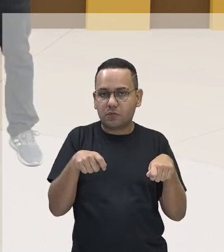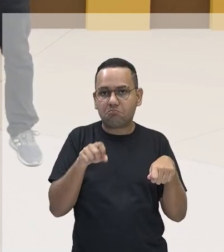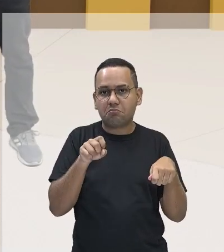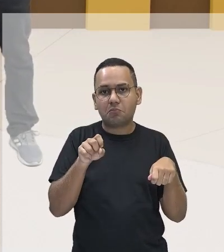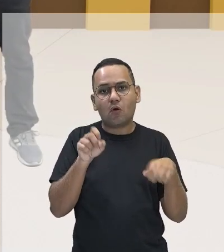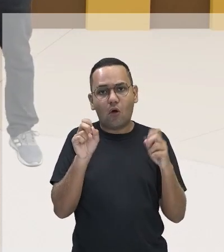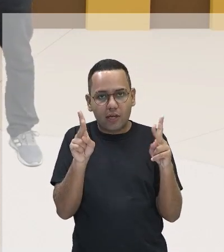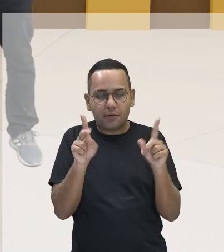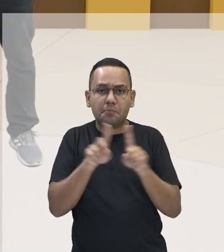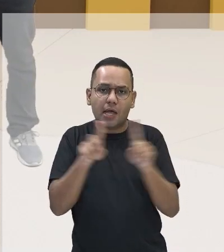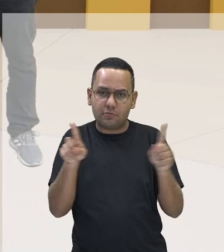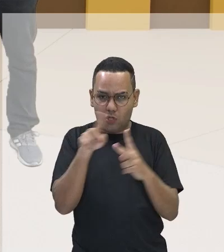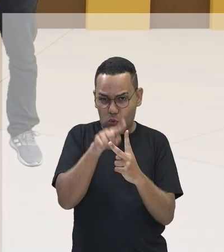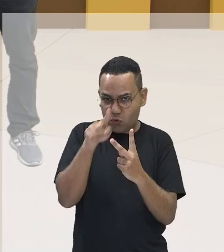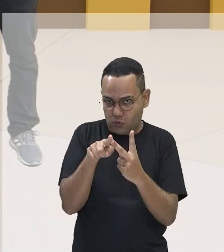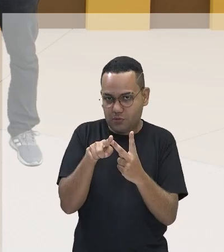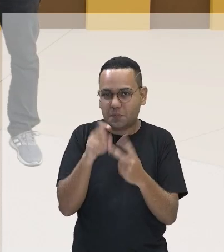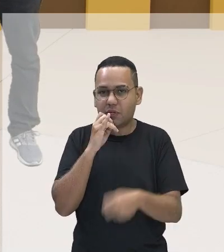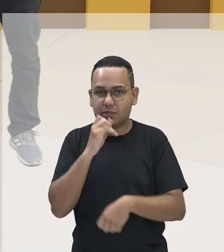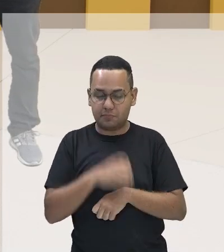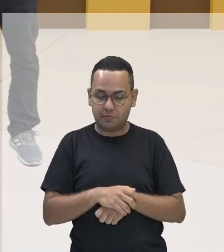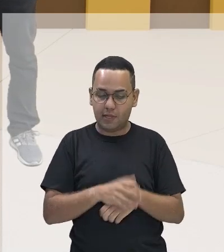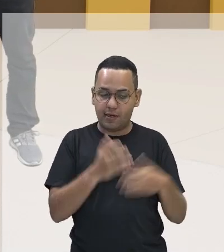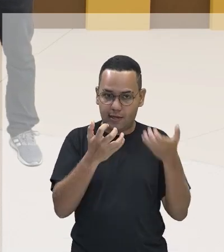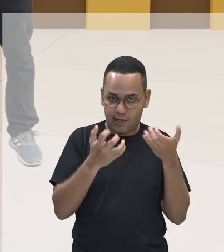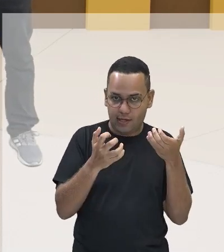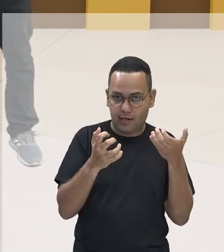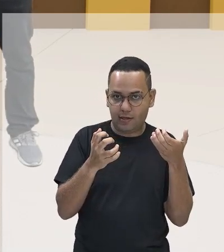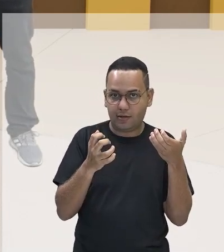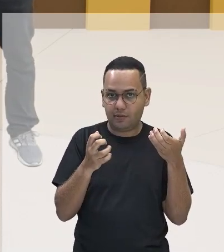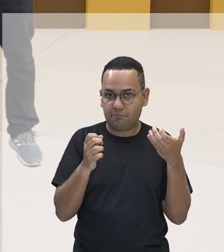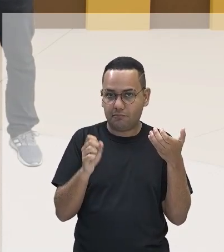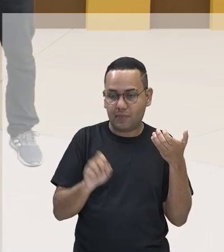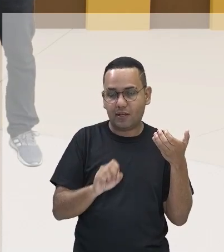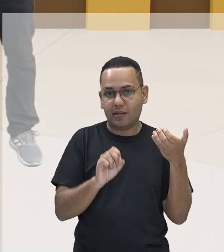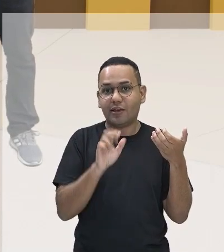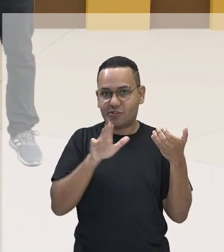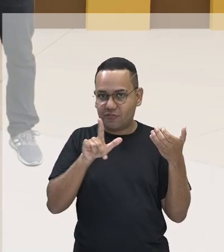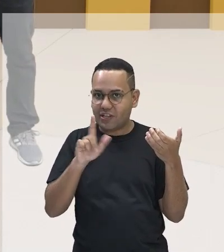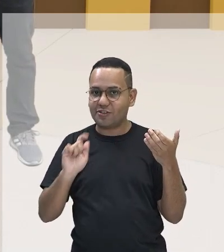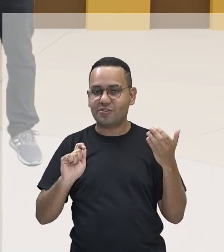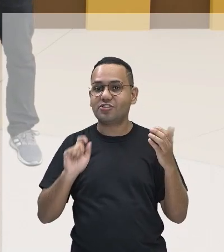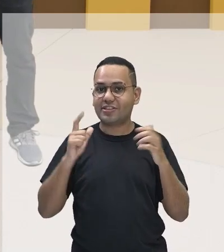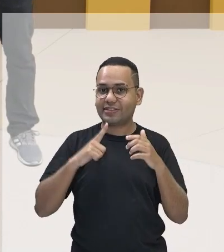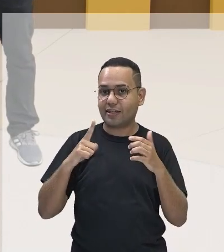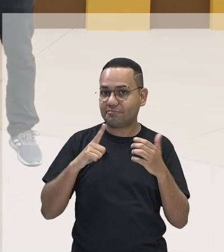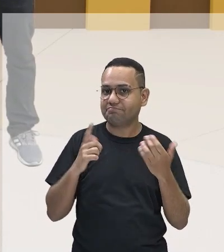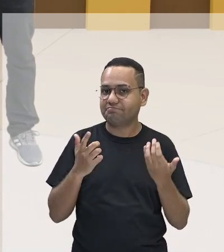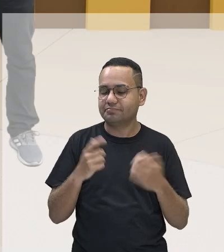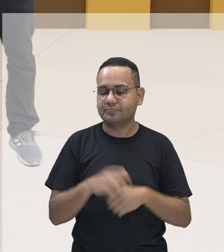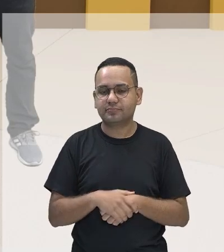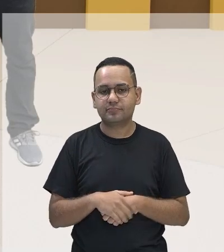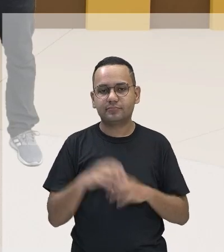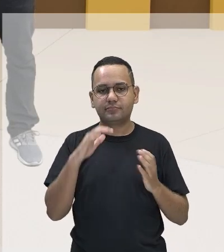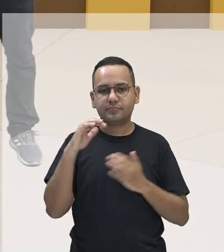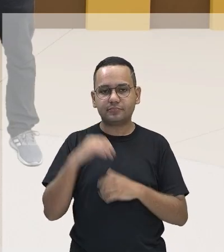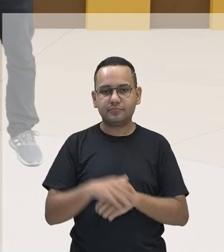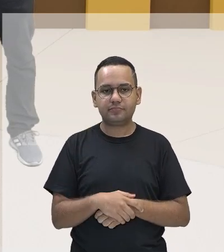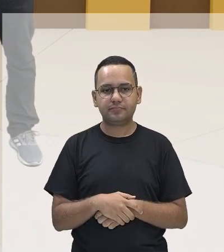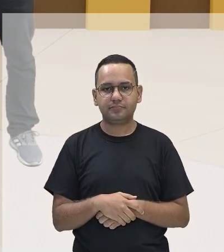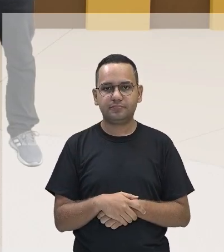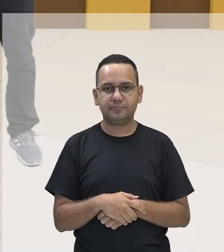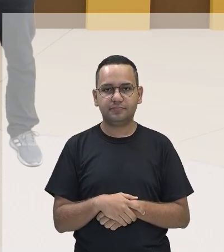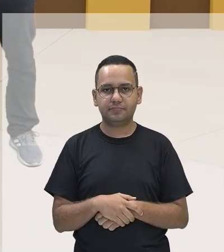poder já é uma coisa totalmente diferente, né, professor? Isso aí. Vamos aí ao próximo? Olha aí, cartão de crédito, né? Agora há pouco a gente